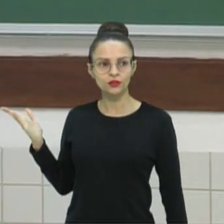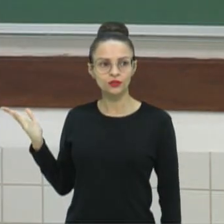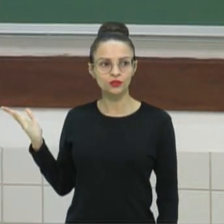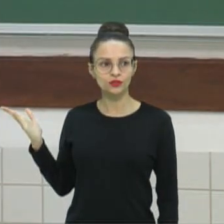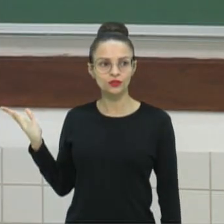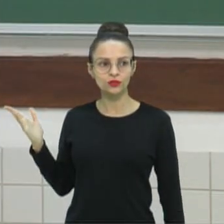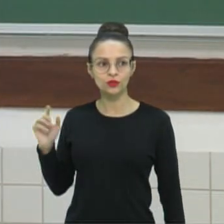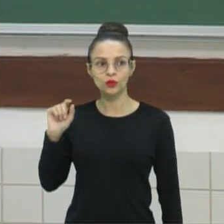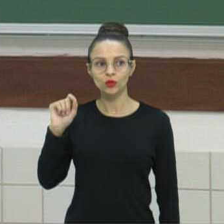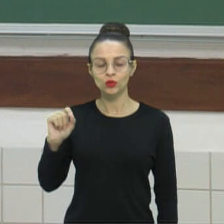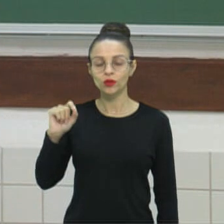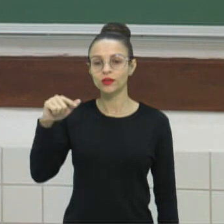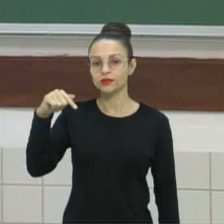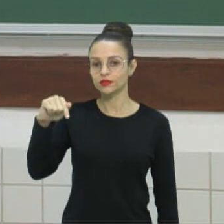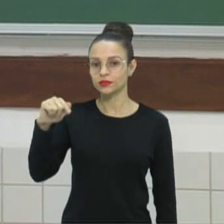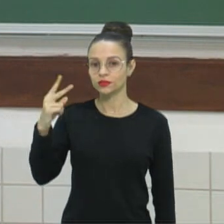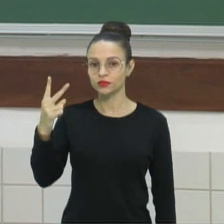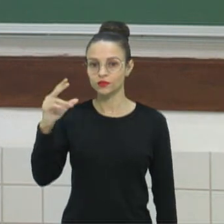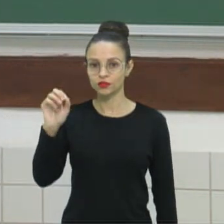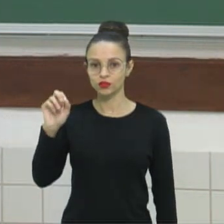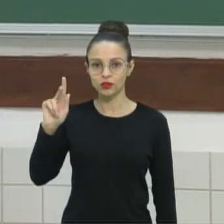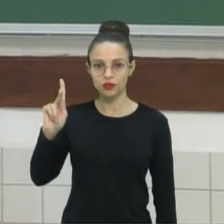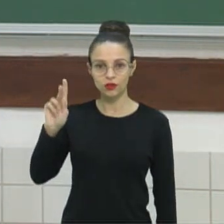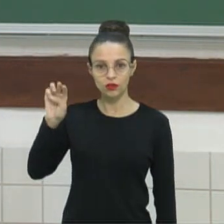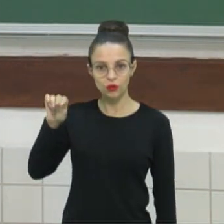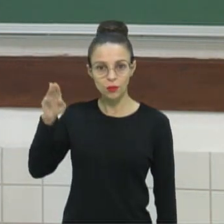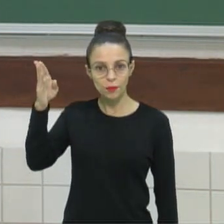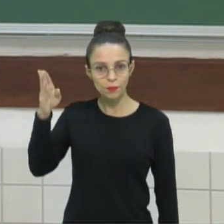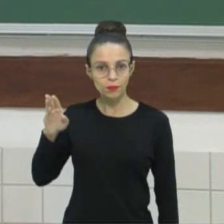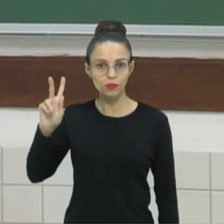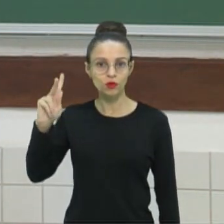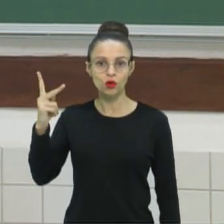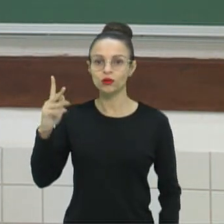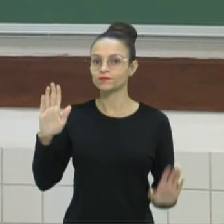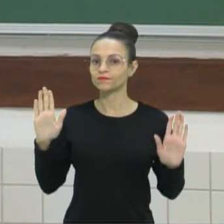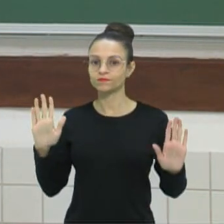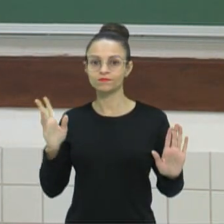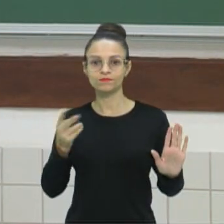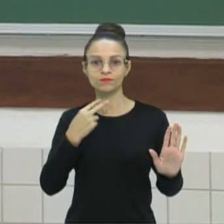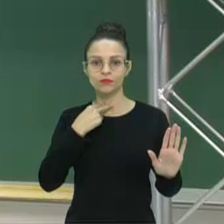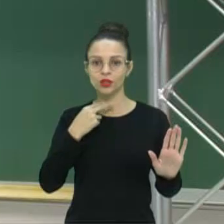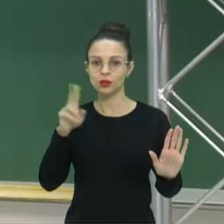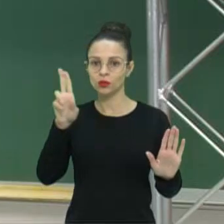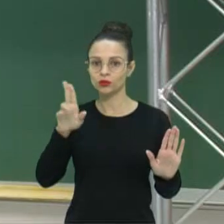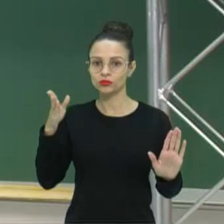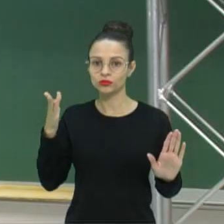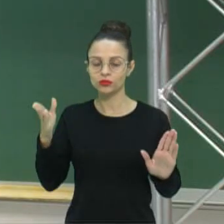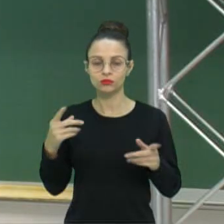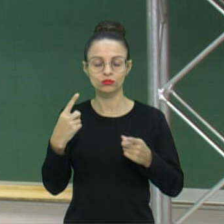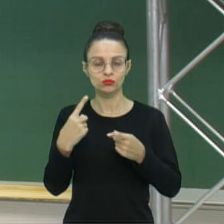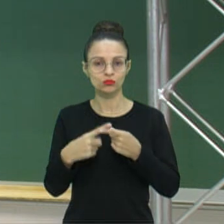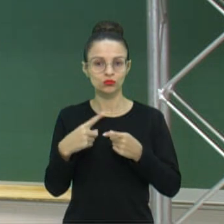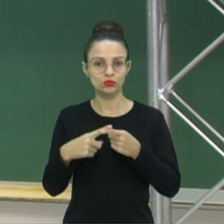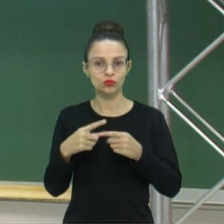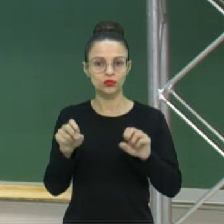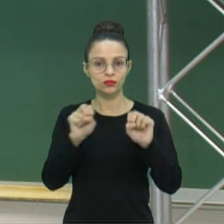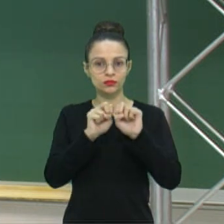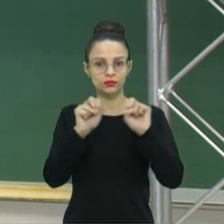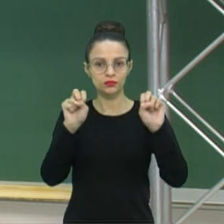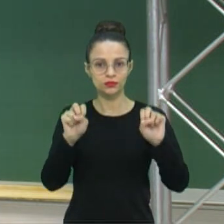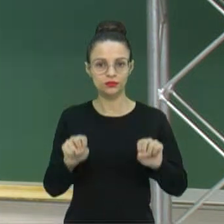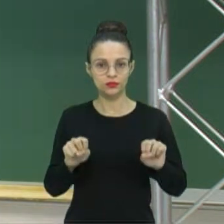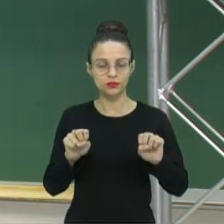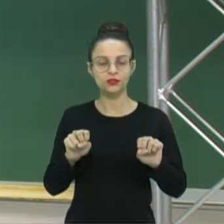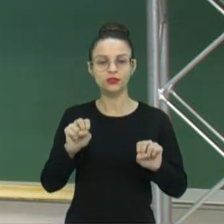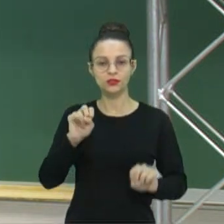está em 720 km por hora. Nós não podemos trabalhar com esse valor, certo? Porque nós estamos com um sistema internacional de